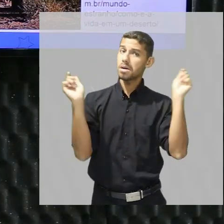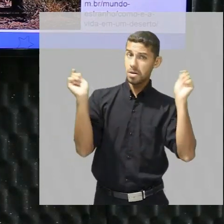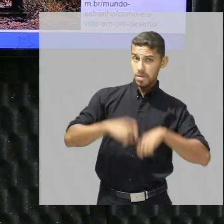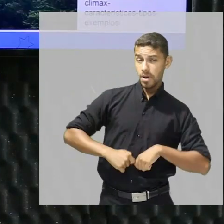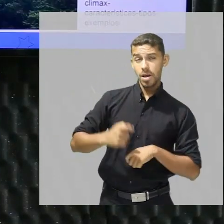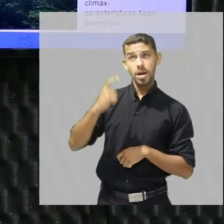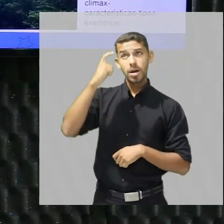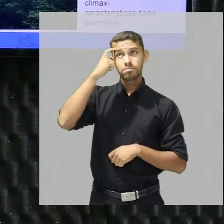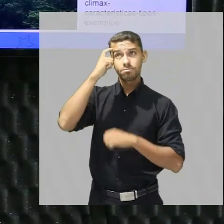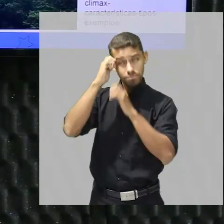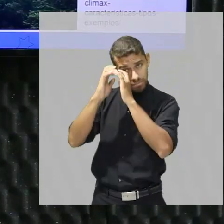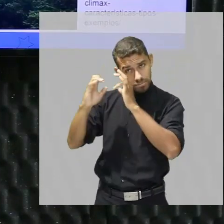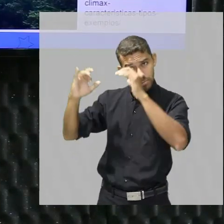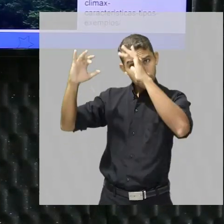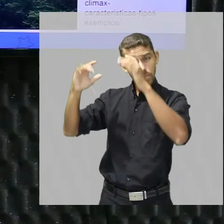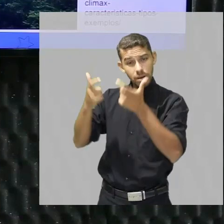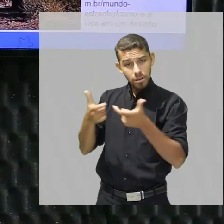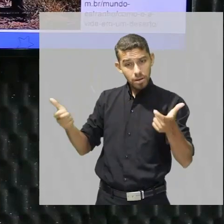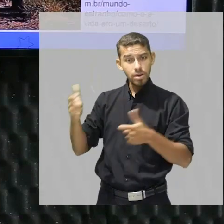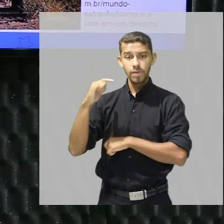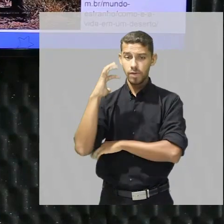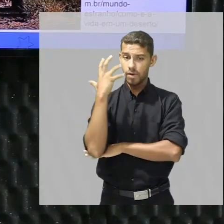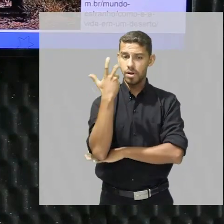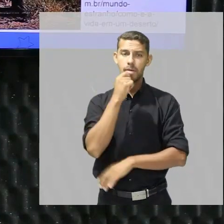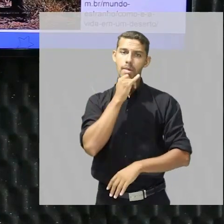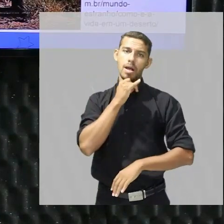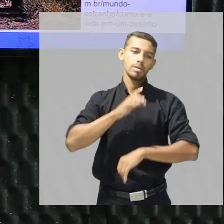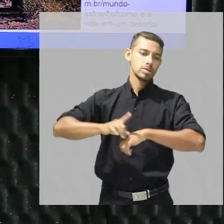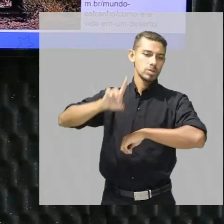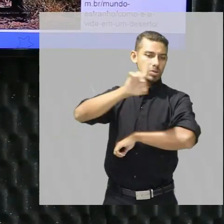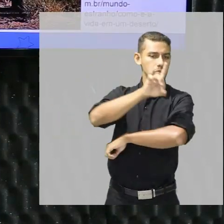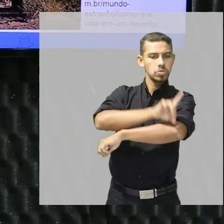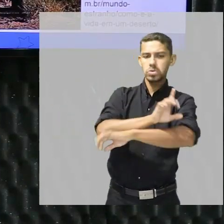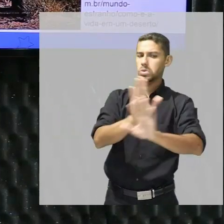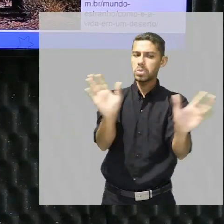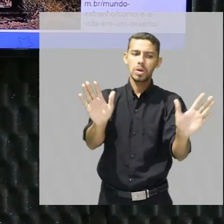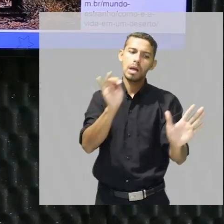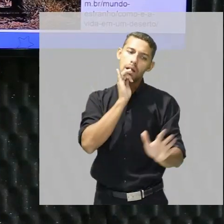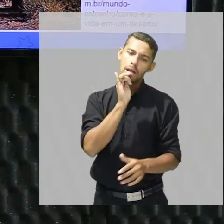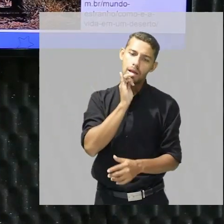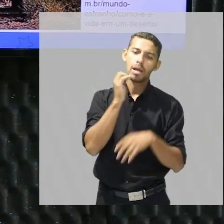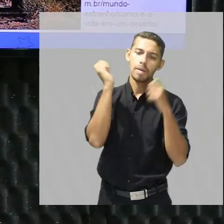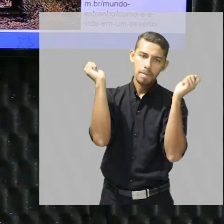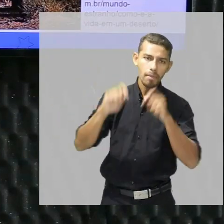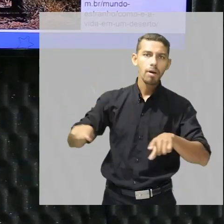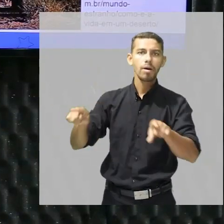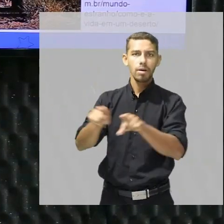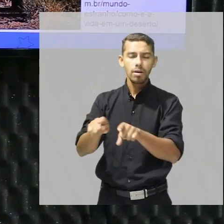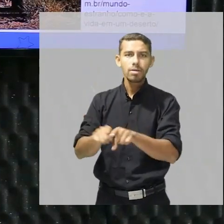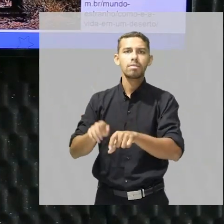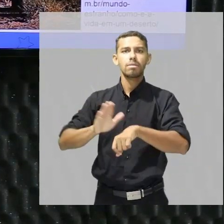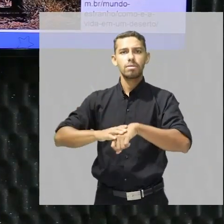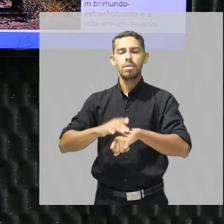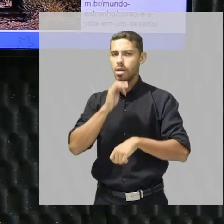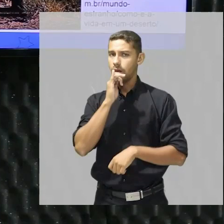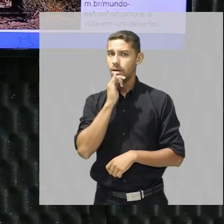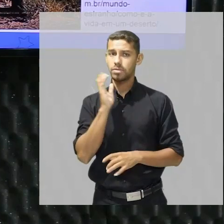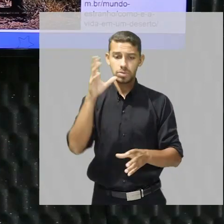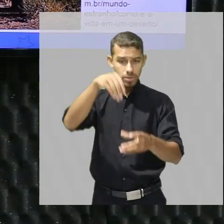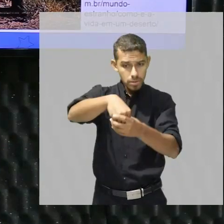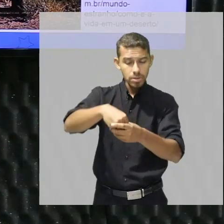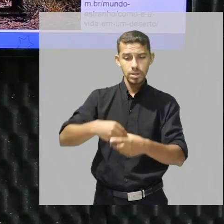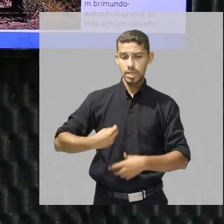à mente as grandes florestas, mas o deserto, por exemplo, pode ser considerado uma comunidade clímax, porque dentro